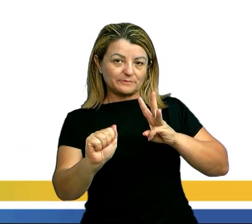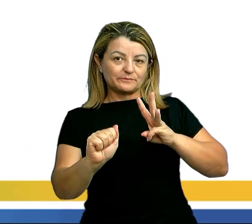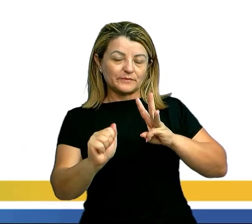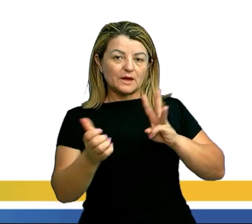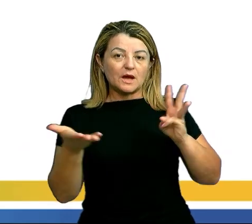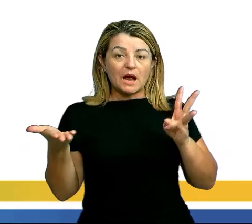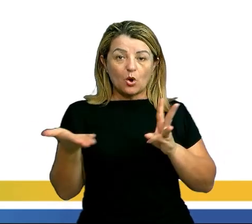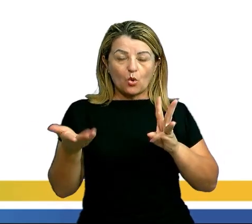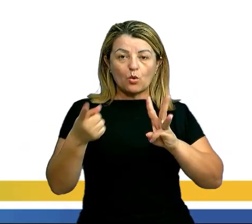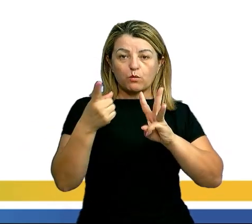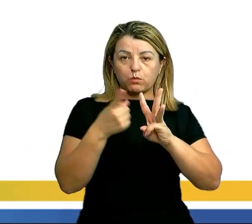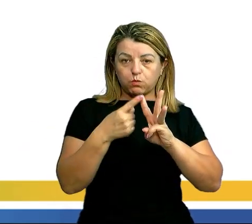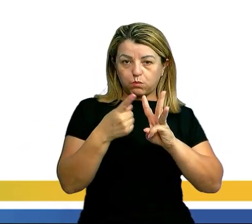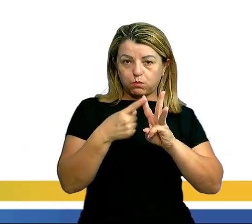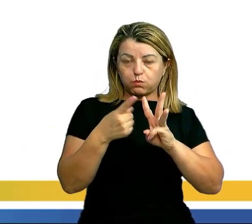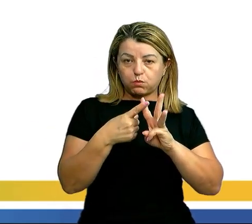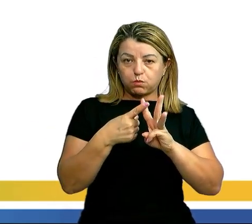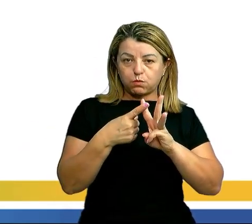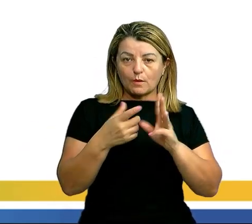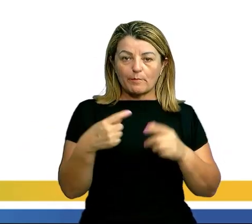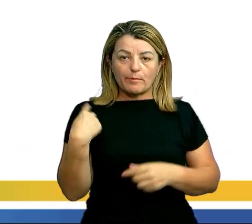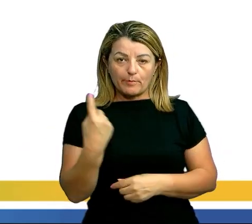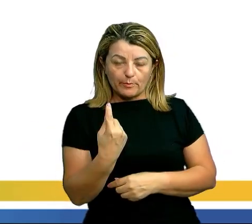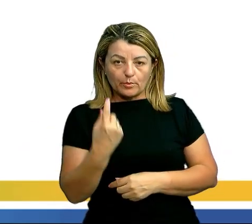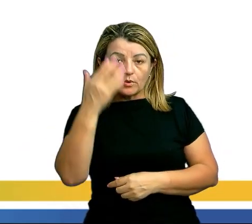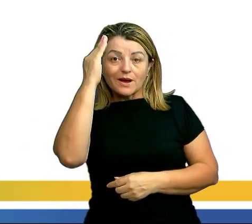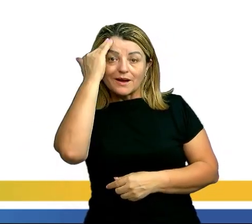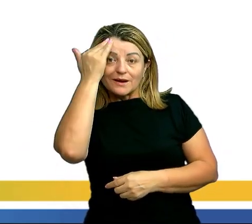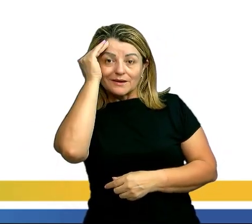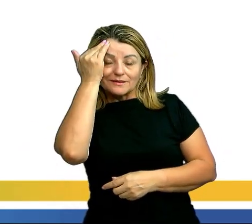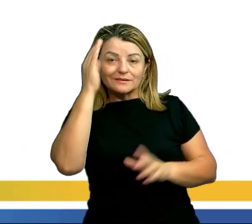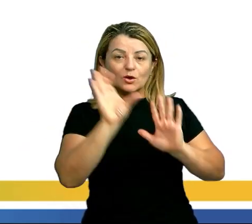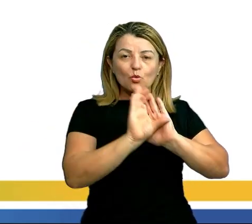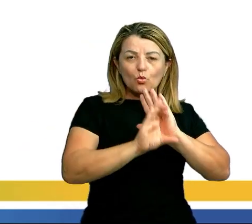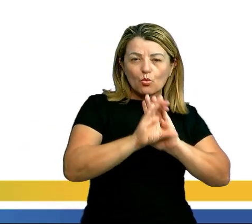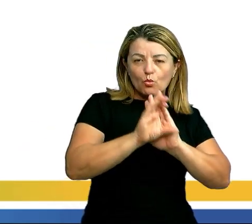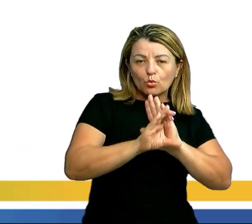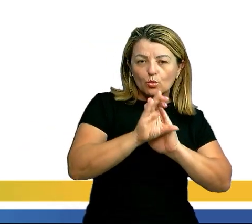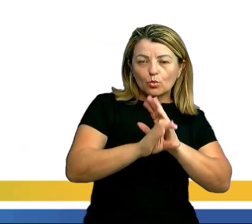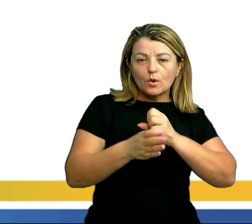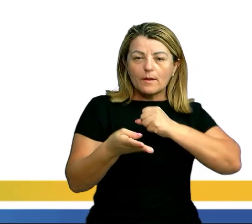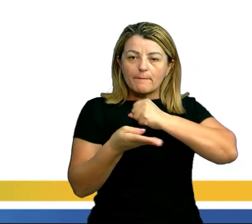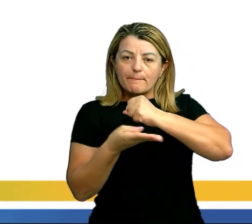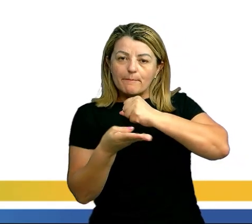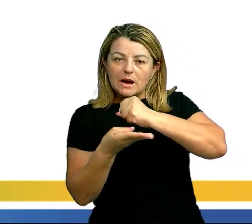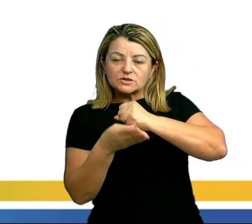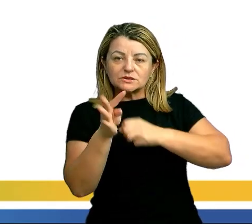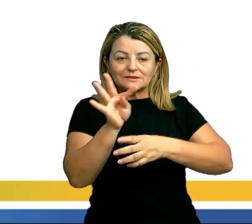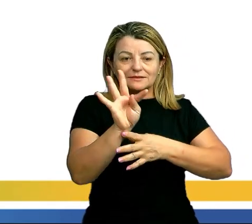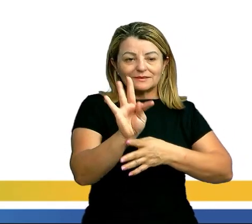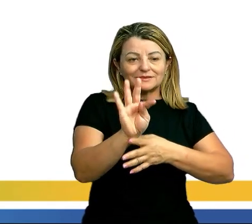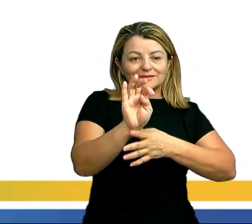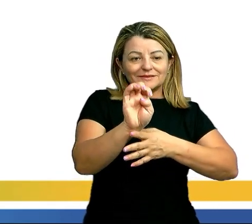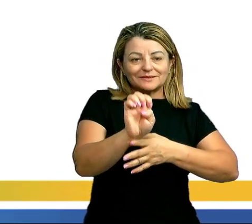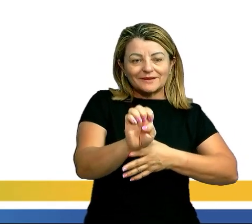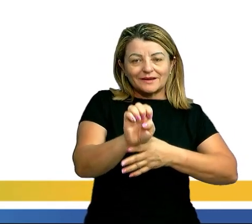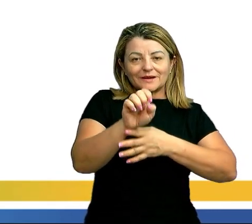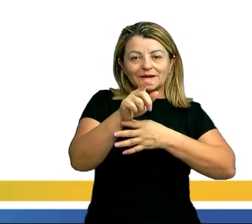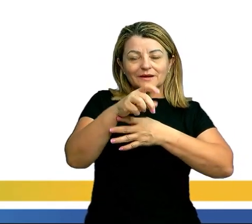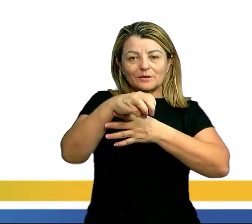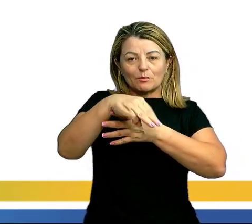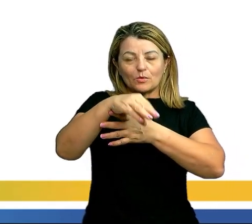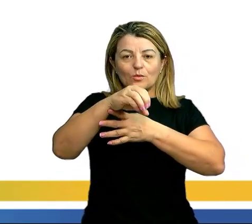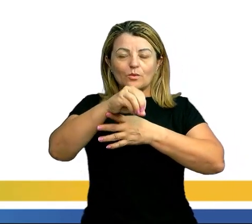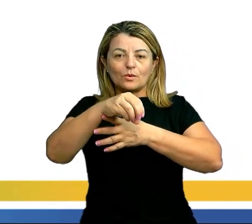termometria. Primeiro, para que possamos entender esse conceito básico de termometria, devemos entender dois